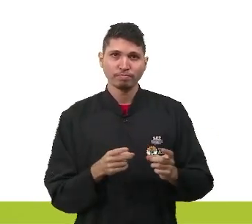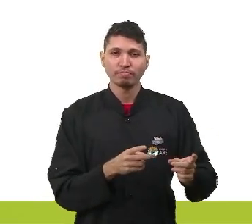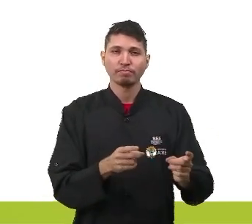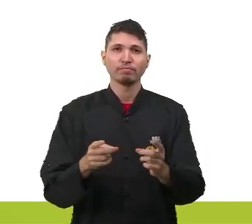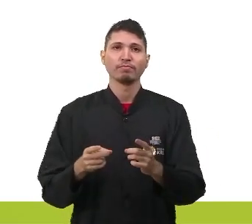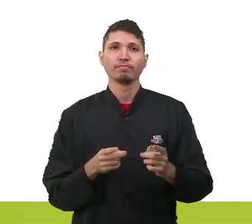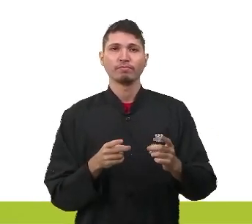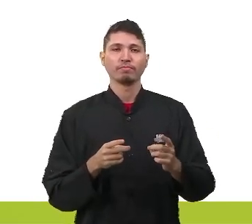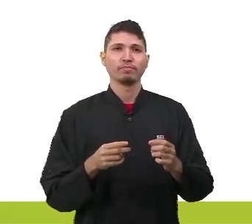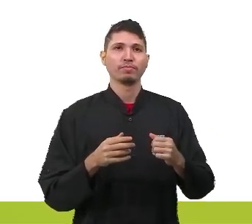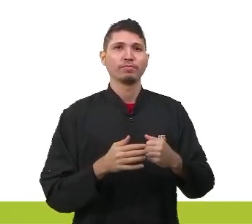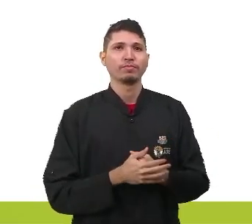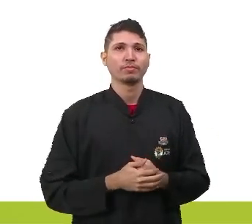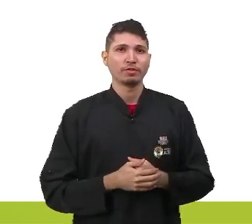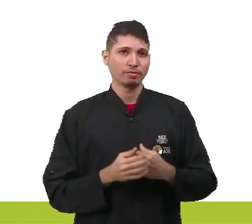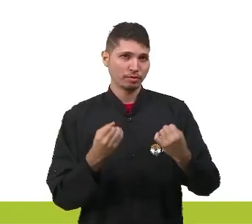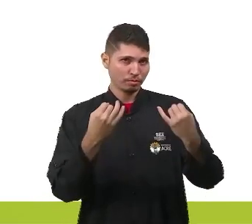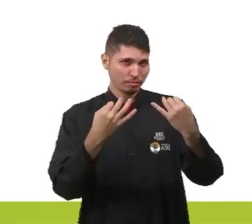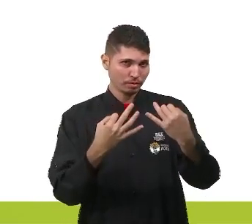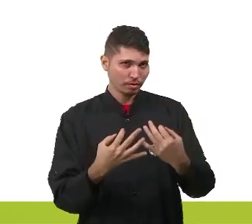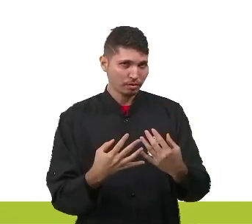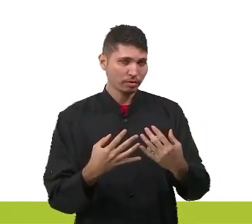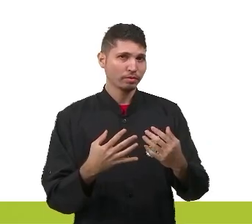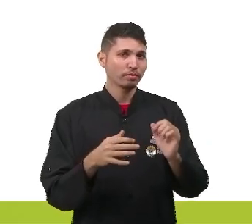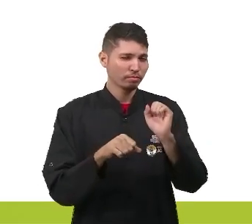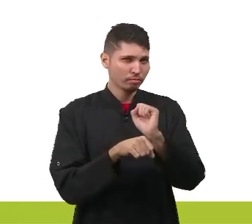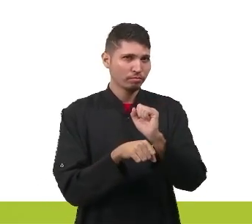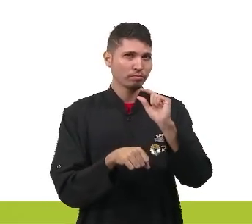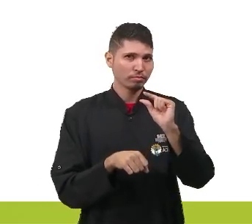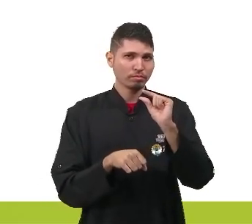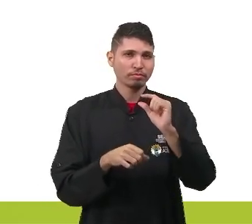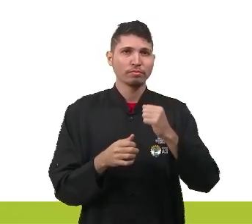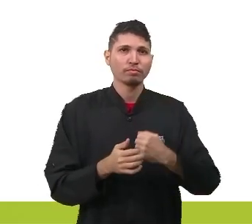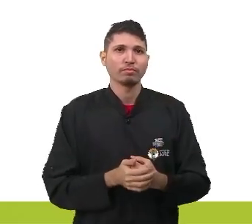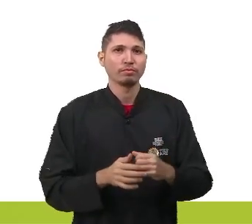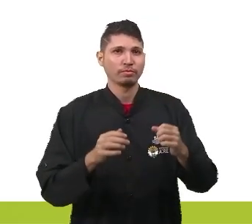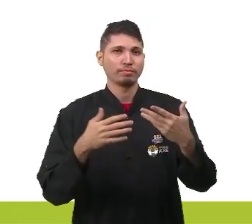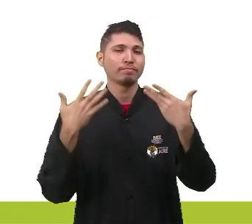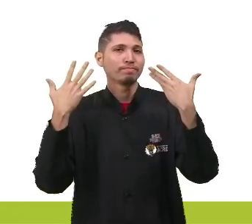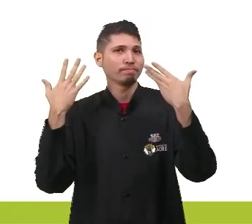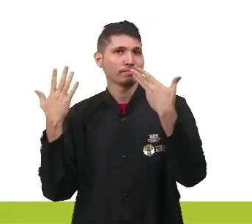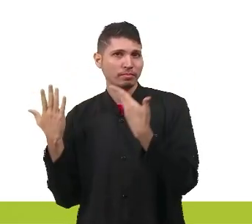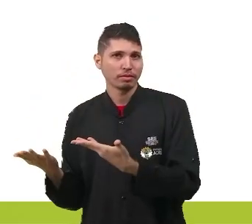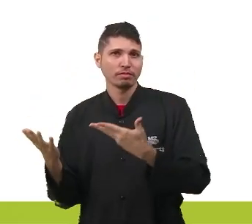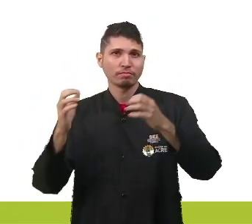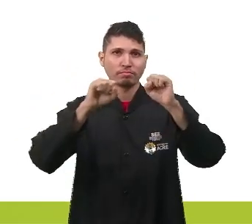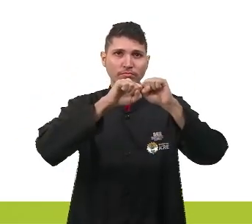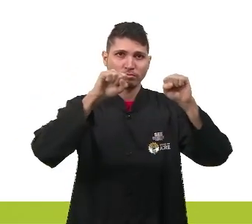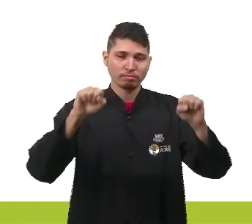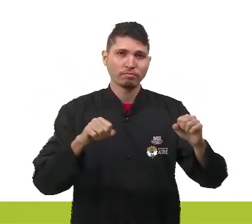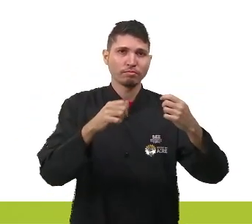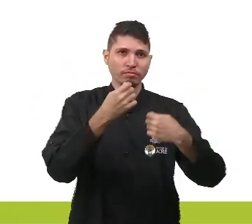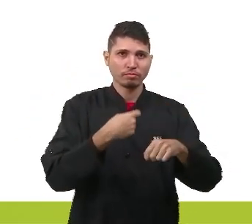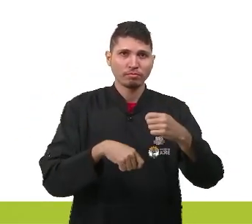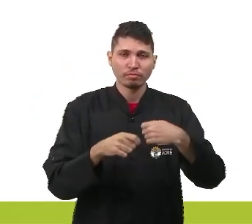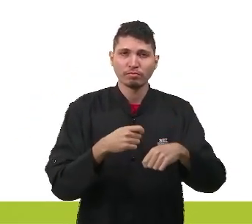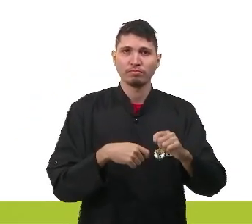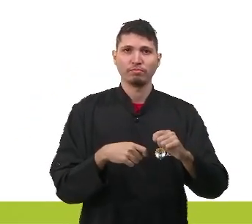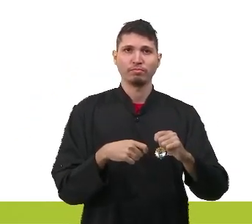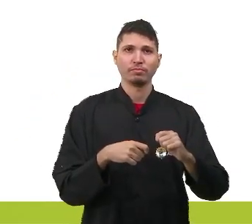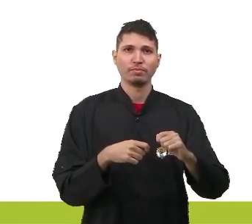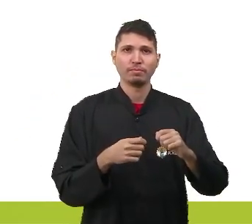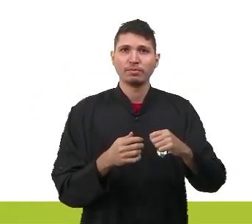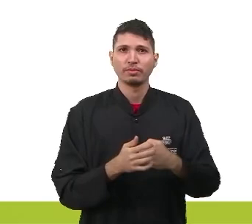ver mais lá na frente. Então, isso é o mercantilismo e a gente não consegue desassociá-lo do Estado absolutista, ou